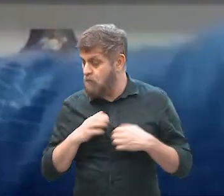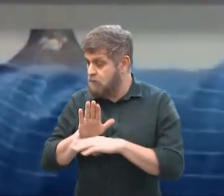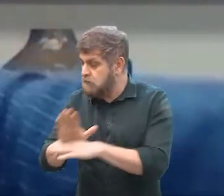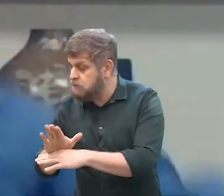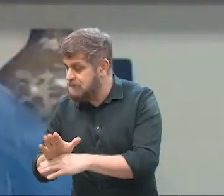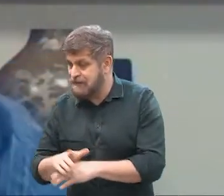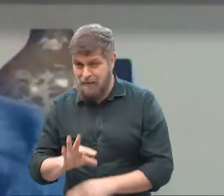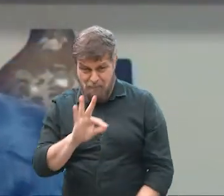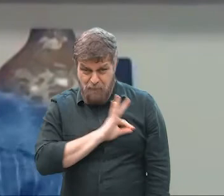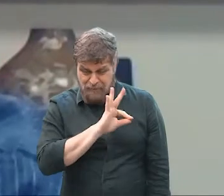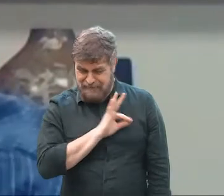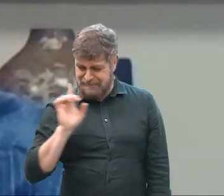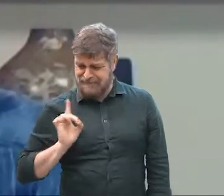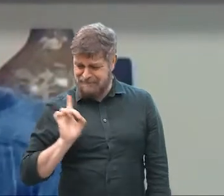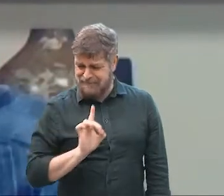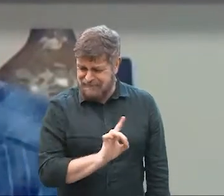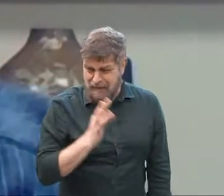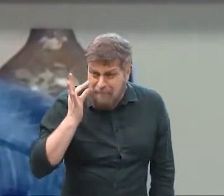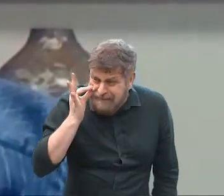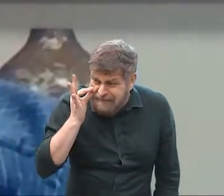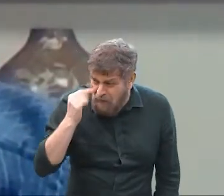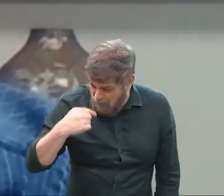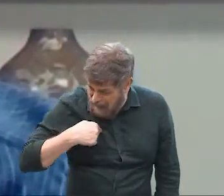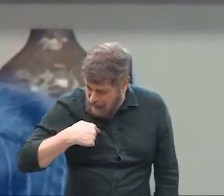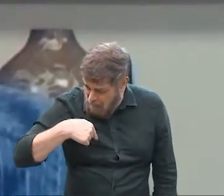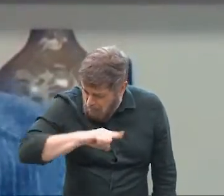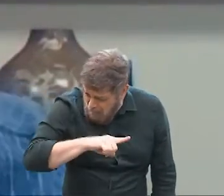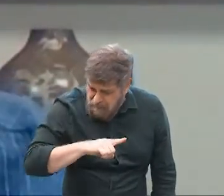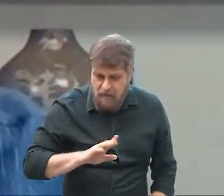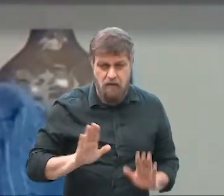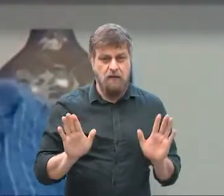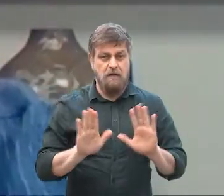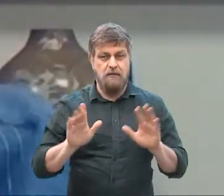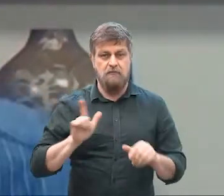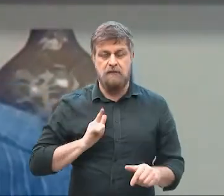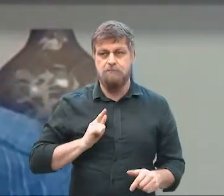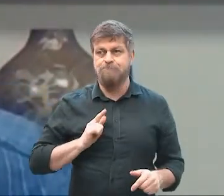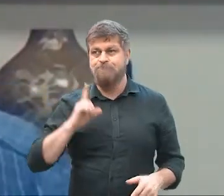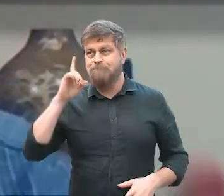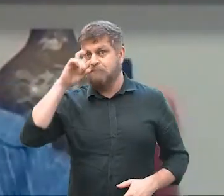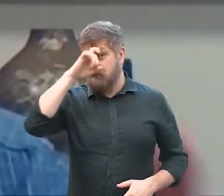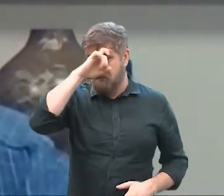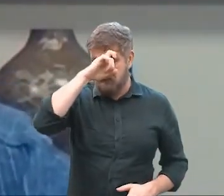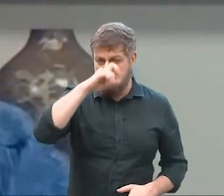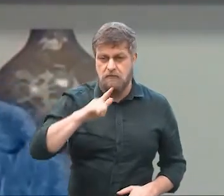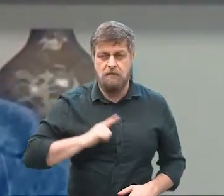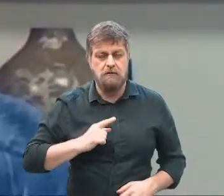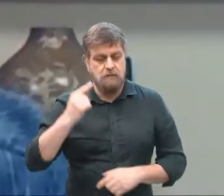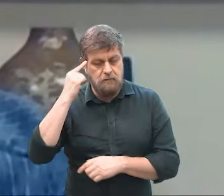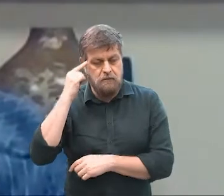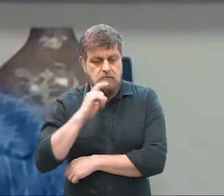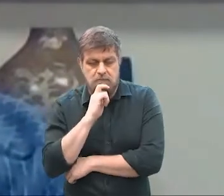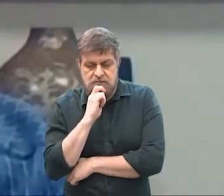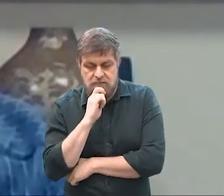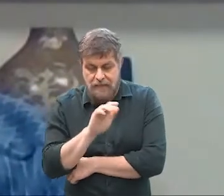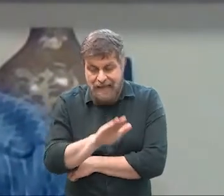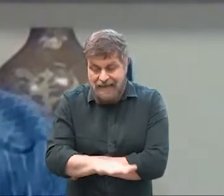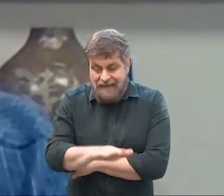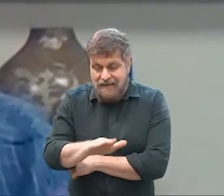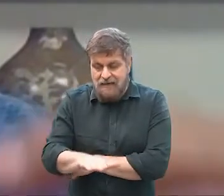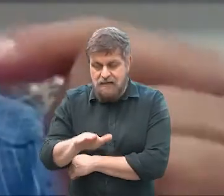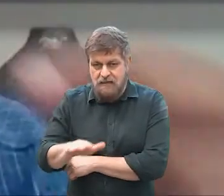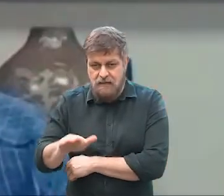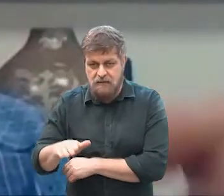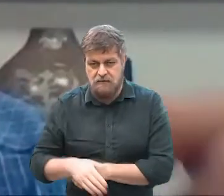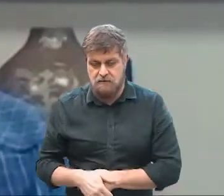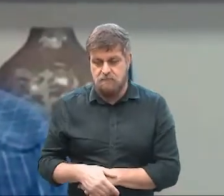na polícia? Eu vou ter que ir lá na delegacia? A gente começa a criar dificuldades. Pensando na criança,